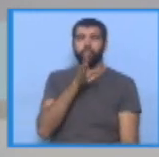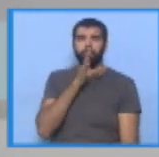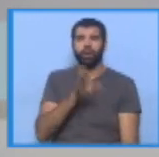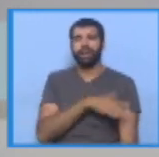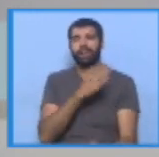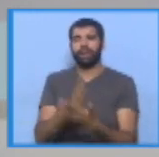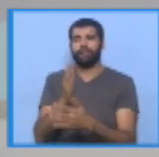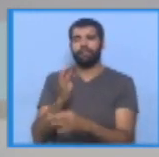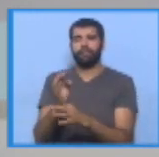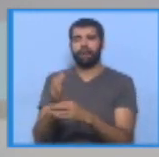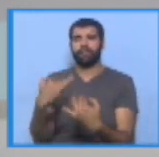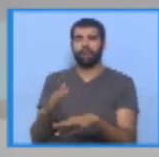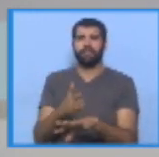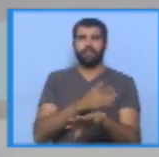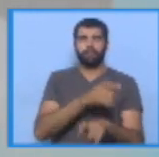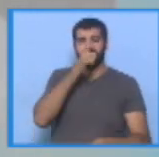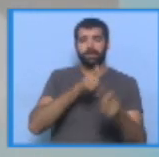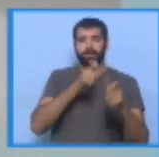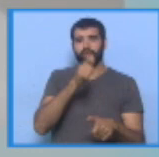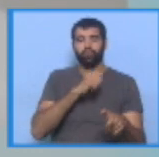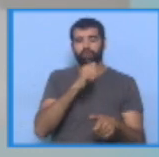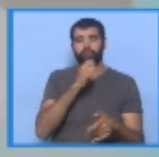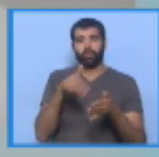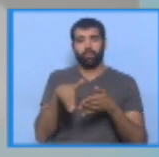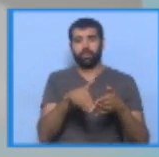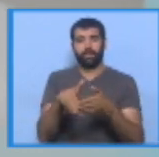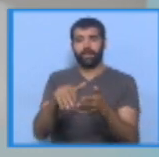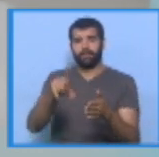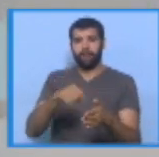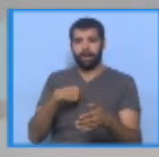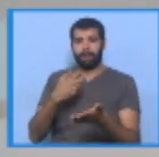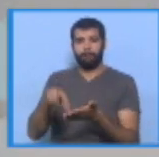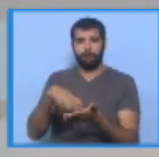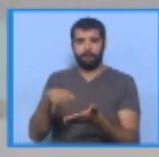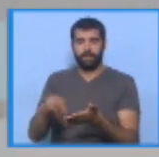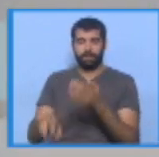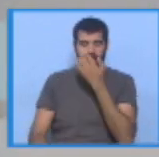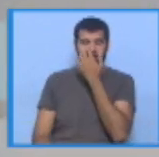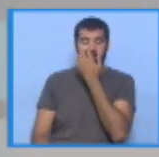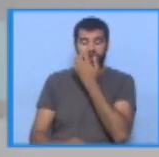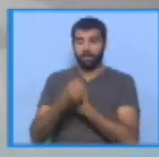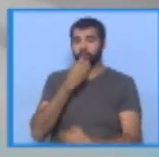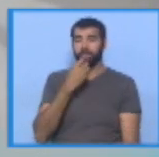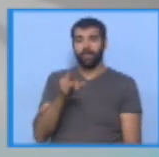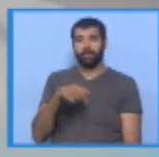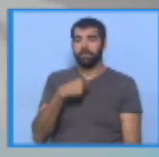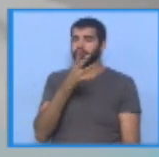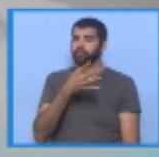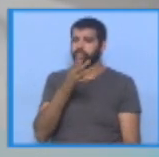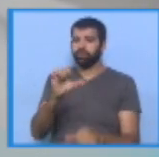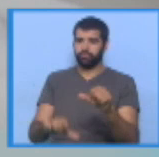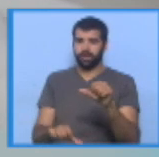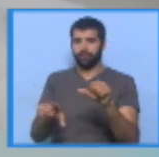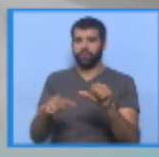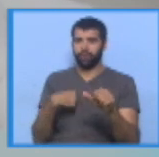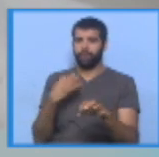para as festas. Mas, nessa altura, muita gente ia também de barco e, sobretudo, a pé. Muito bem, é um enquadramento